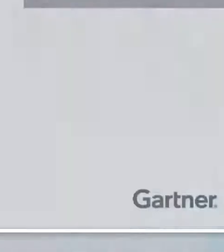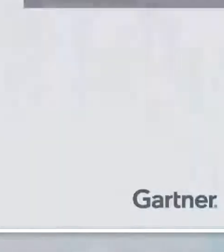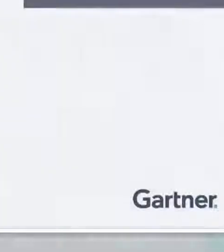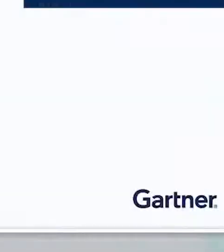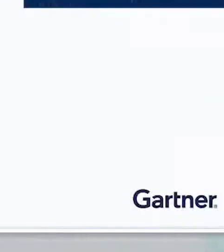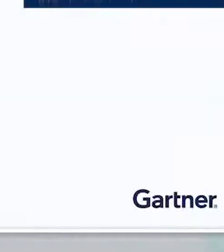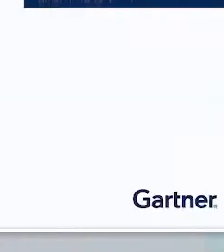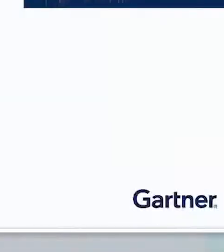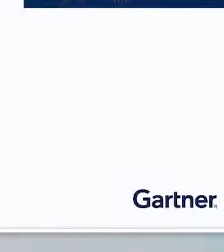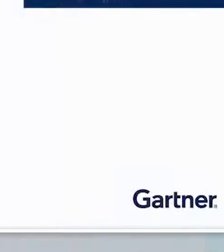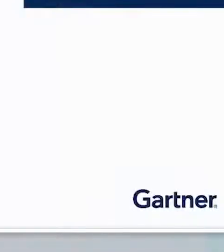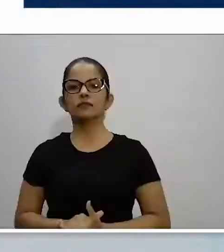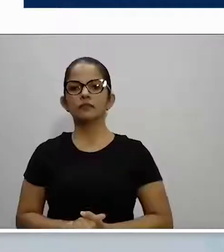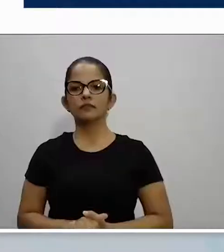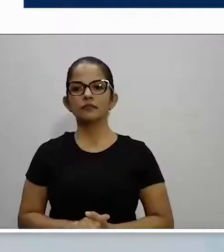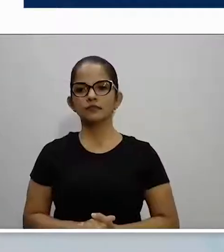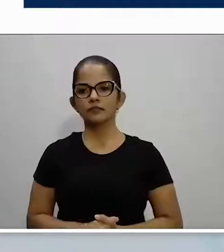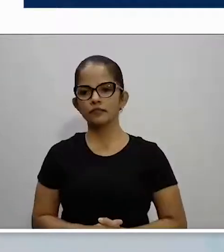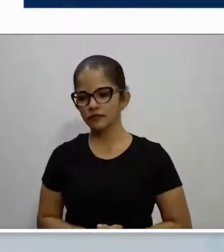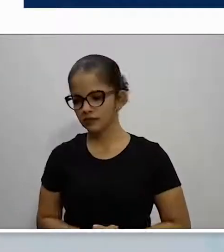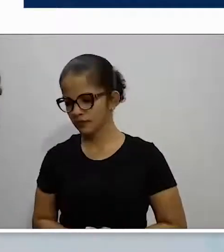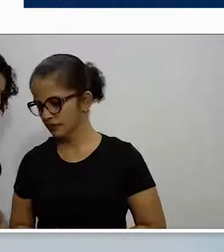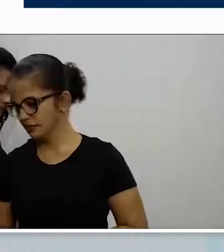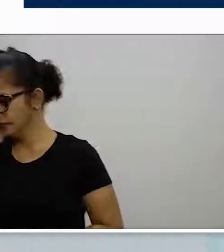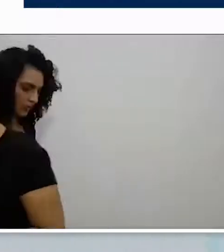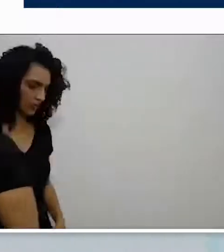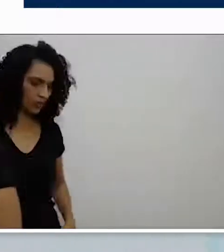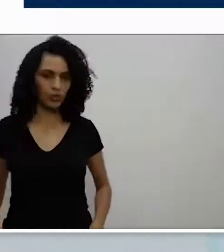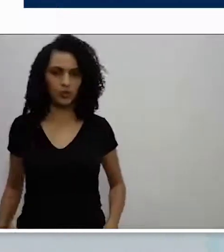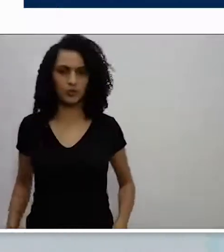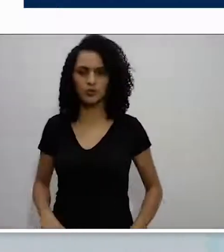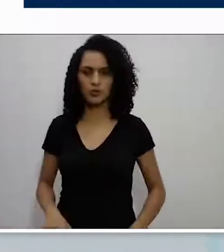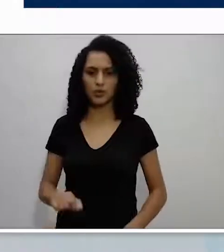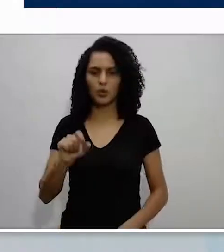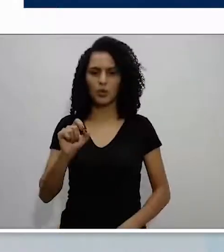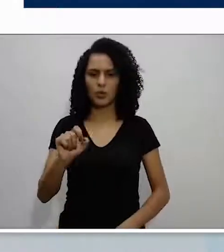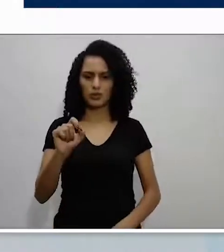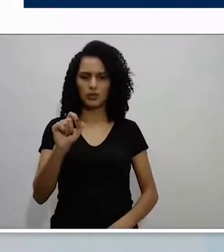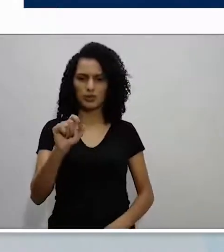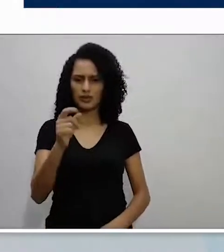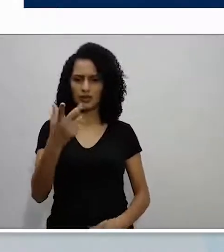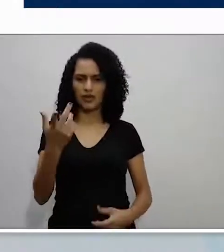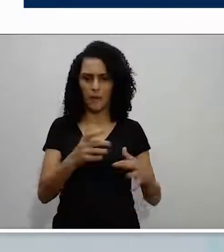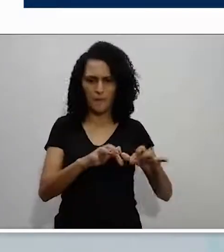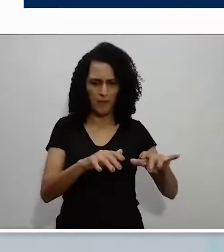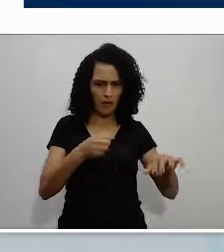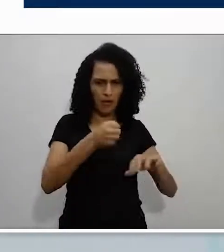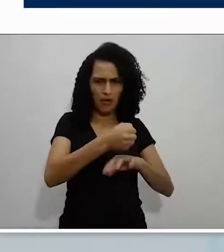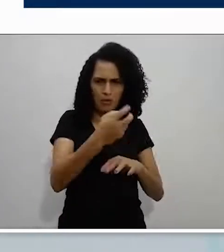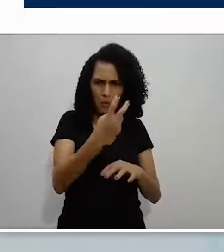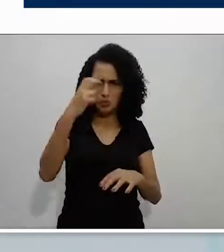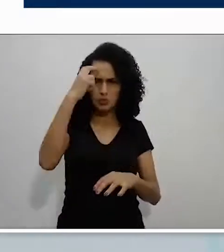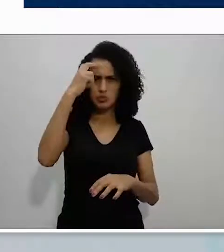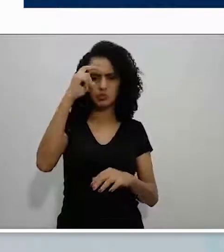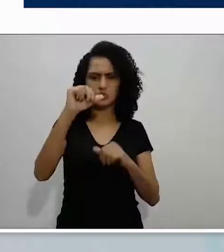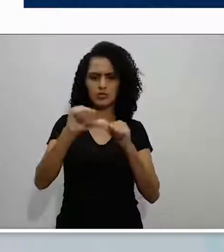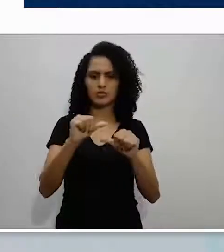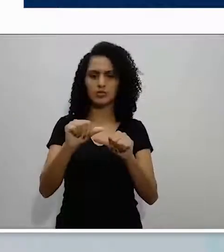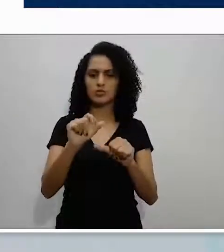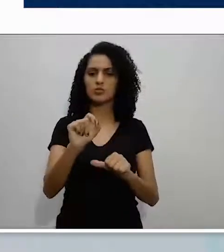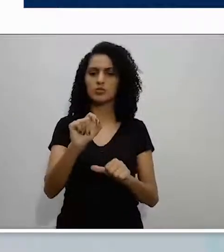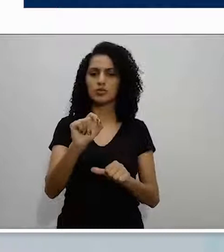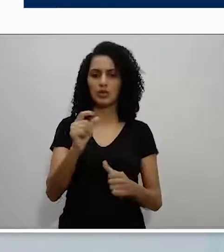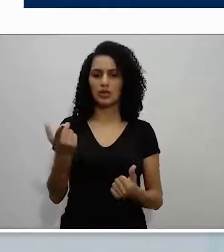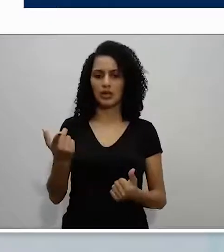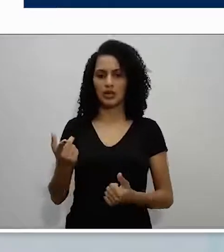O que é o Hacking da Cultura? Ele é emocional, ele não é racional, ele é imediato, ele não tem